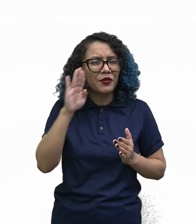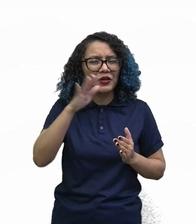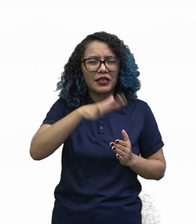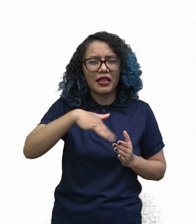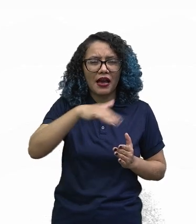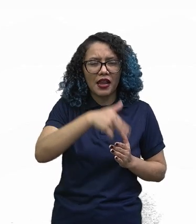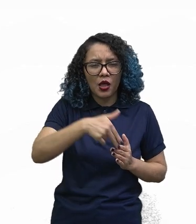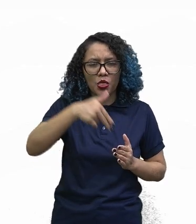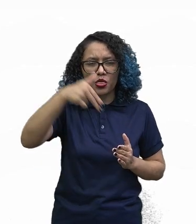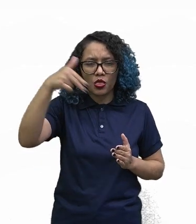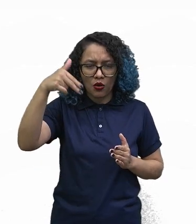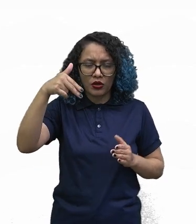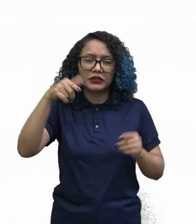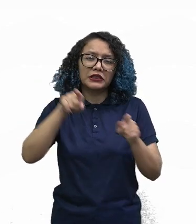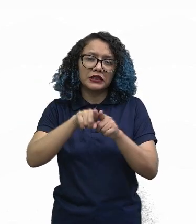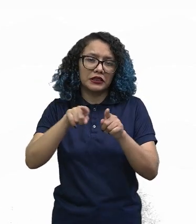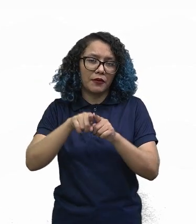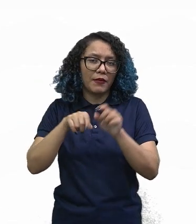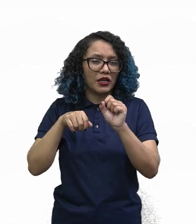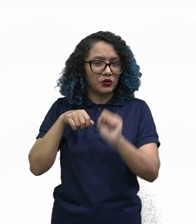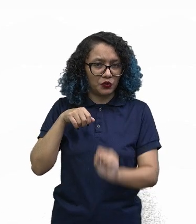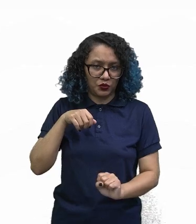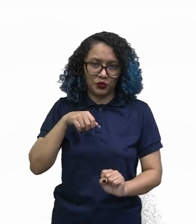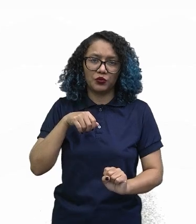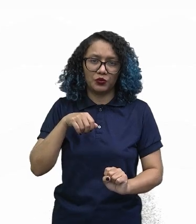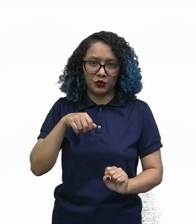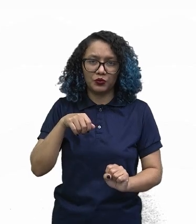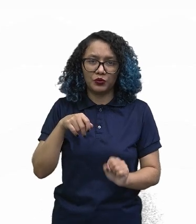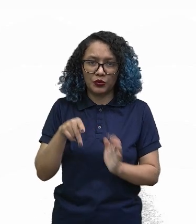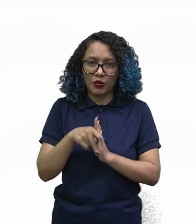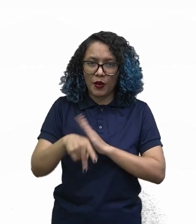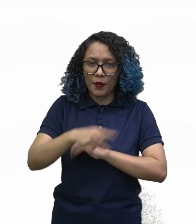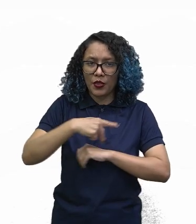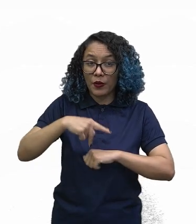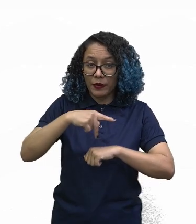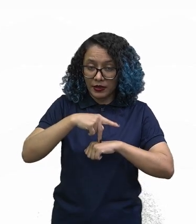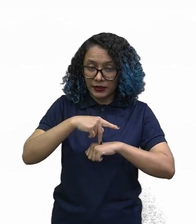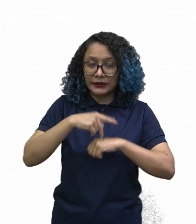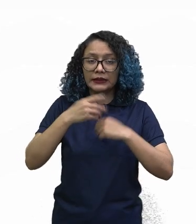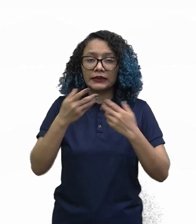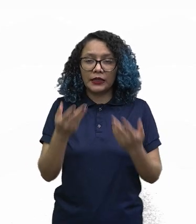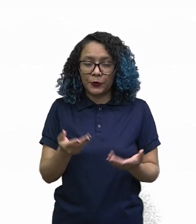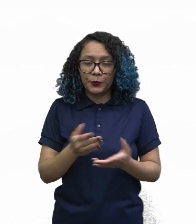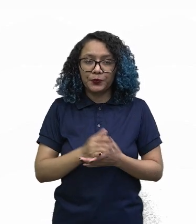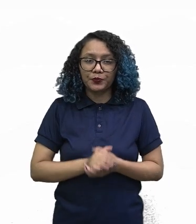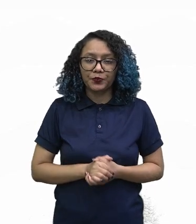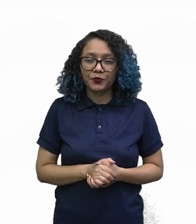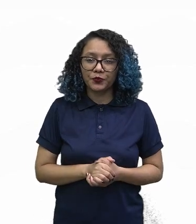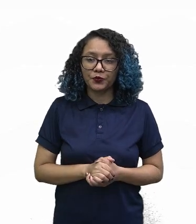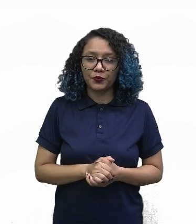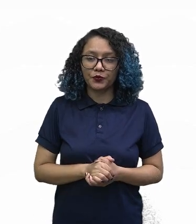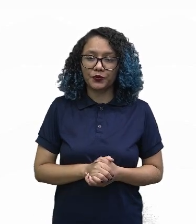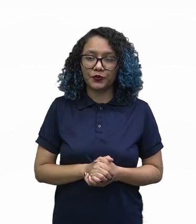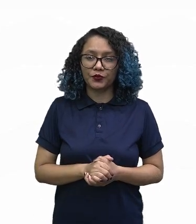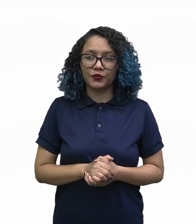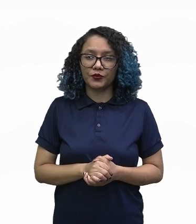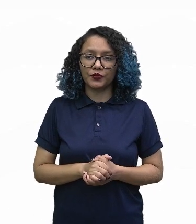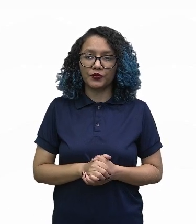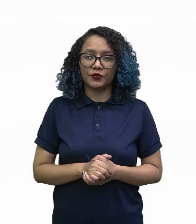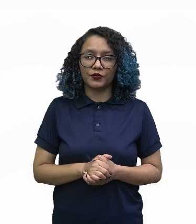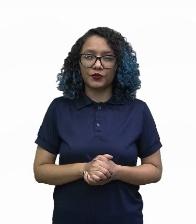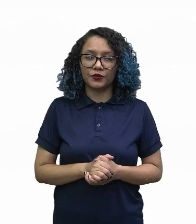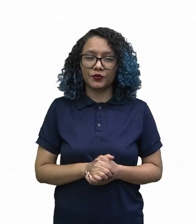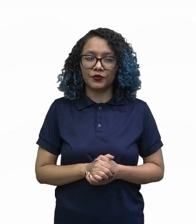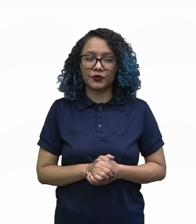que ia do Nordeste ao sul do país. Então, dentro desse processo, iremos nos atentarmos